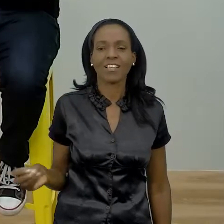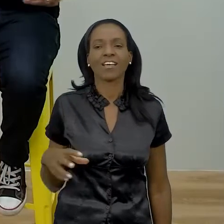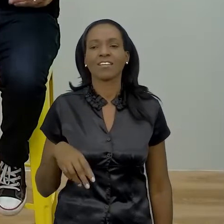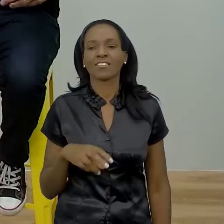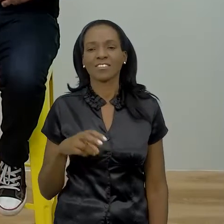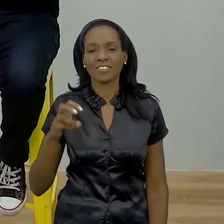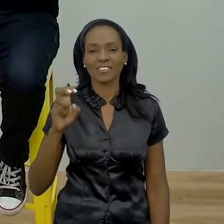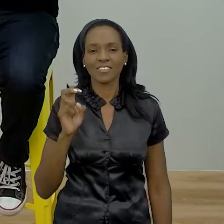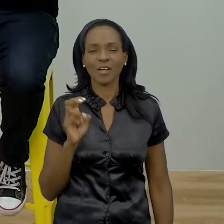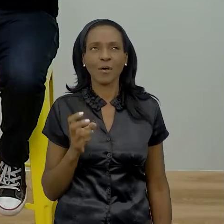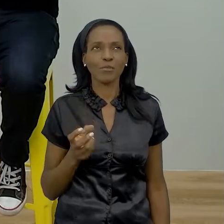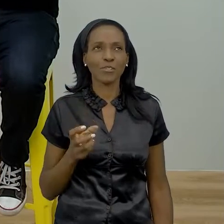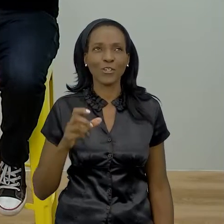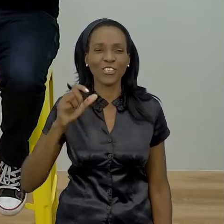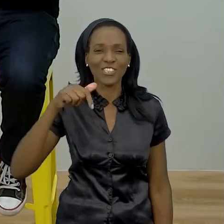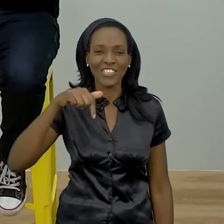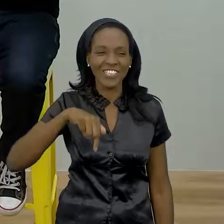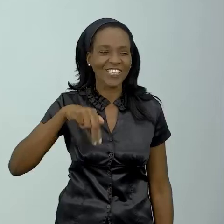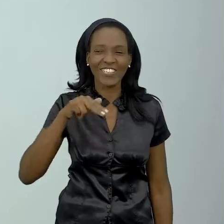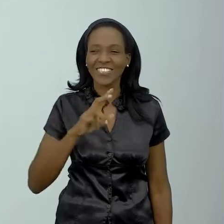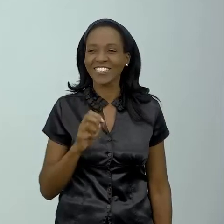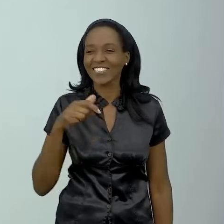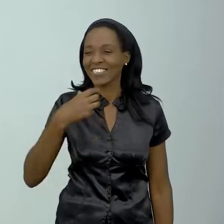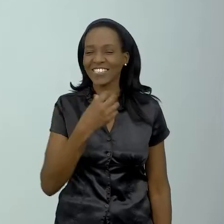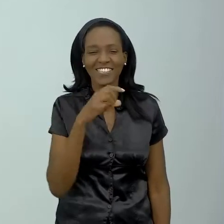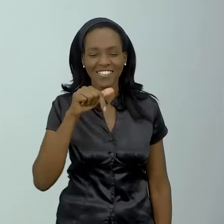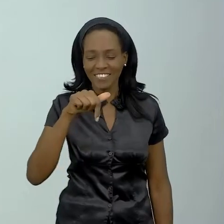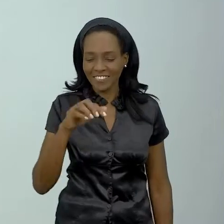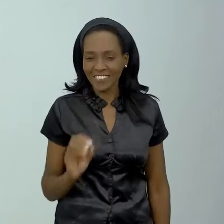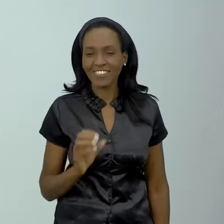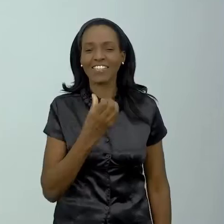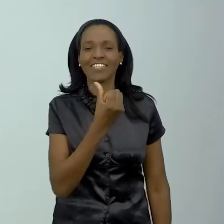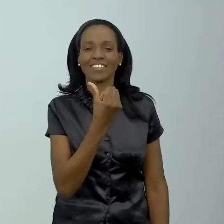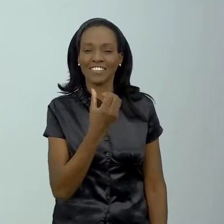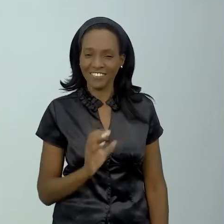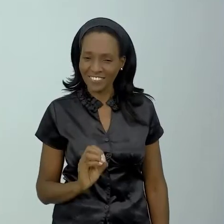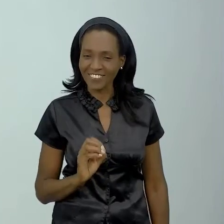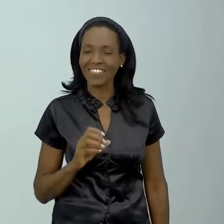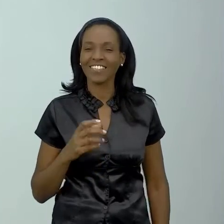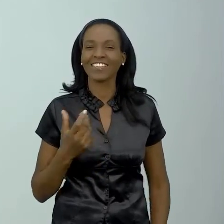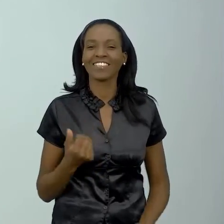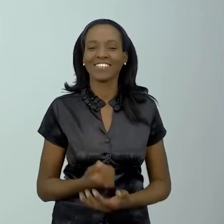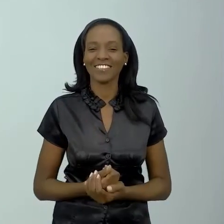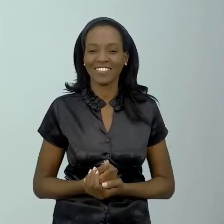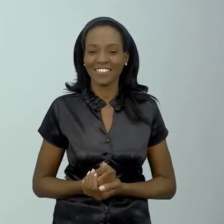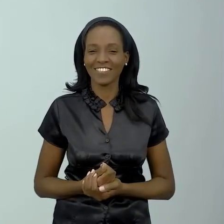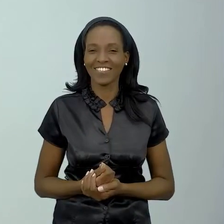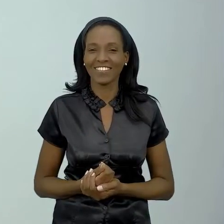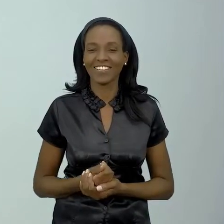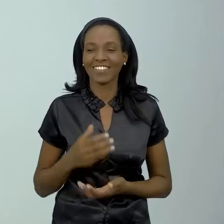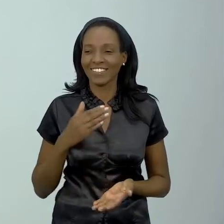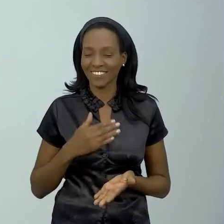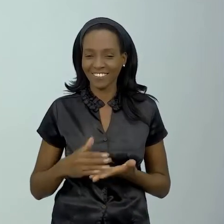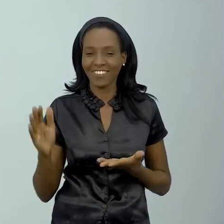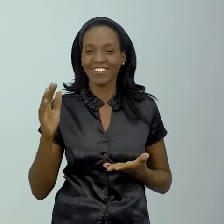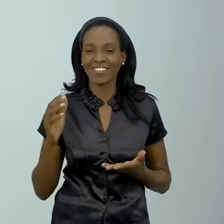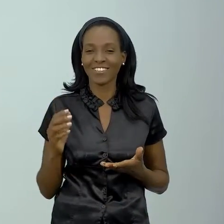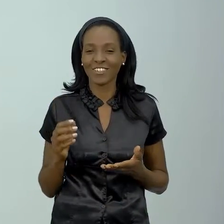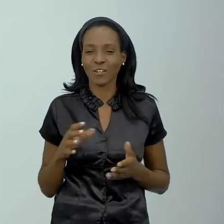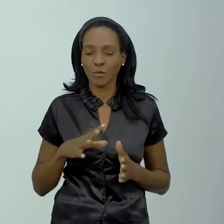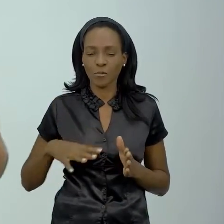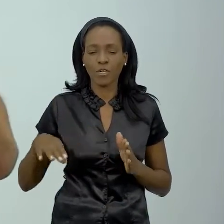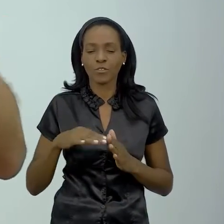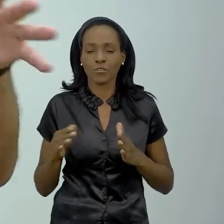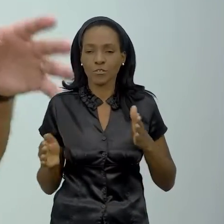seiscentismo, setecentismo. Aí vem o século XIX, os 1800. Aí a gente já começa a ter as coisas... Antes era tudo de 100 em